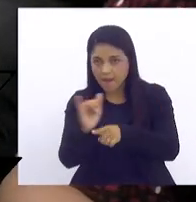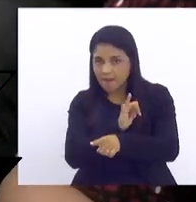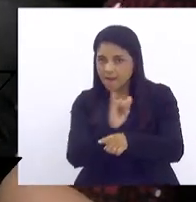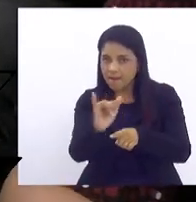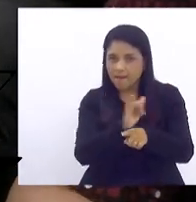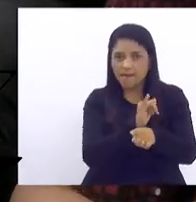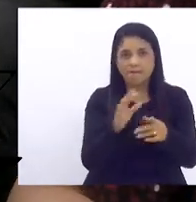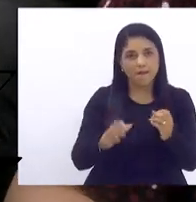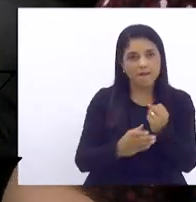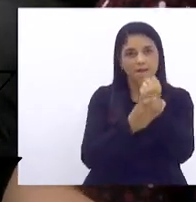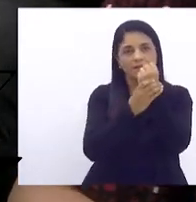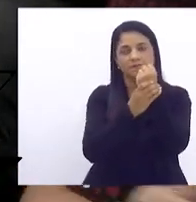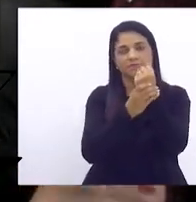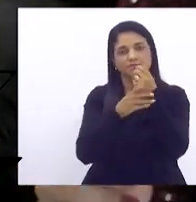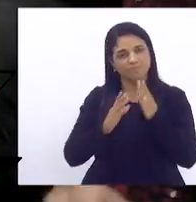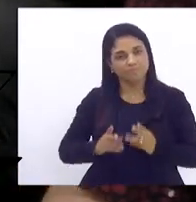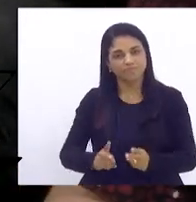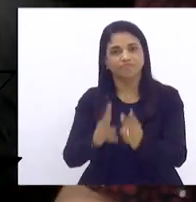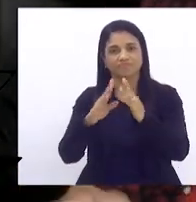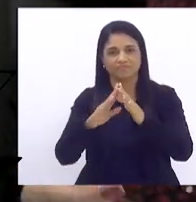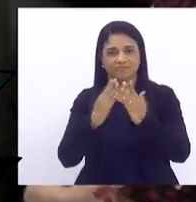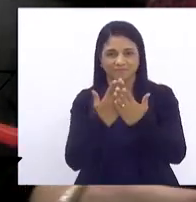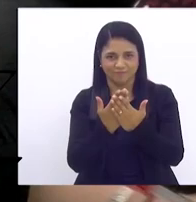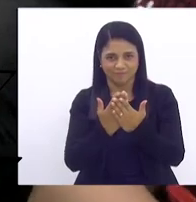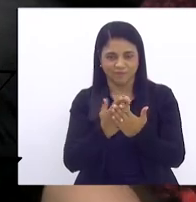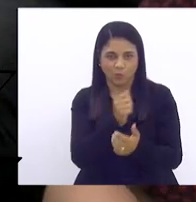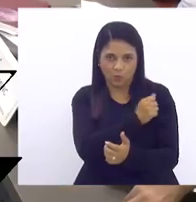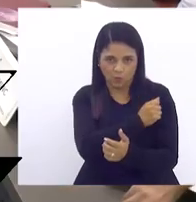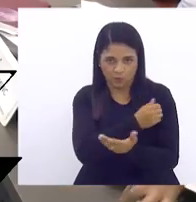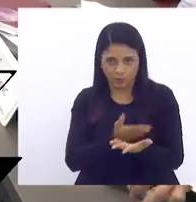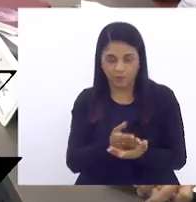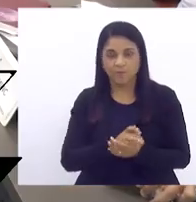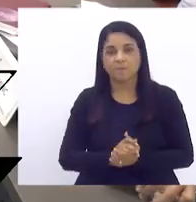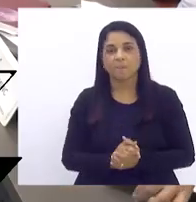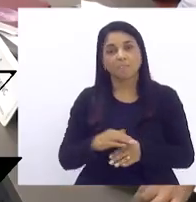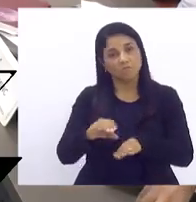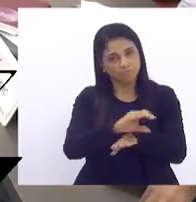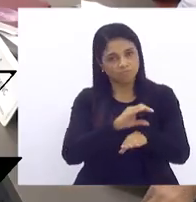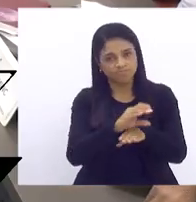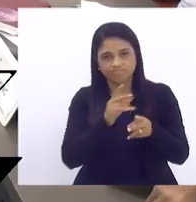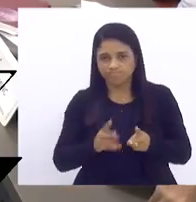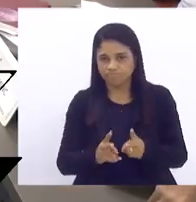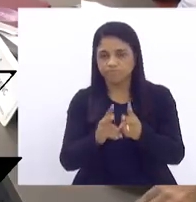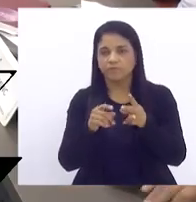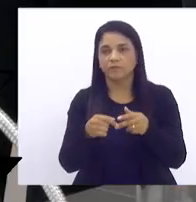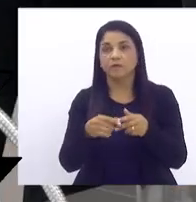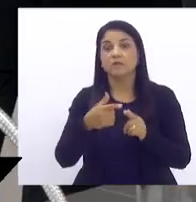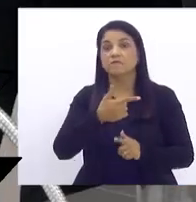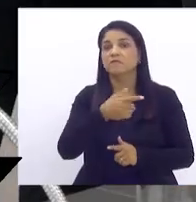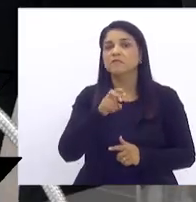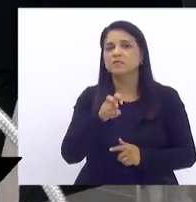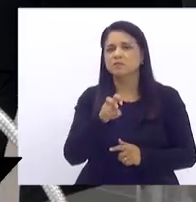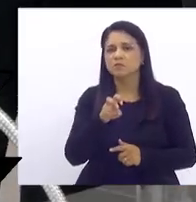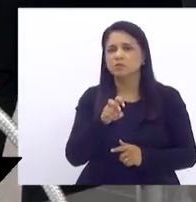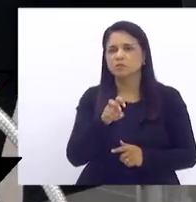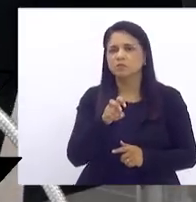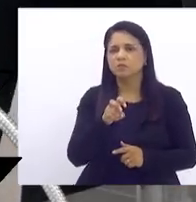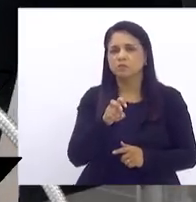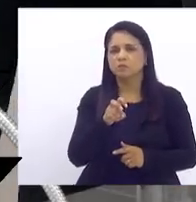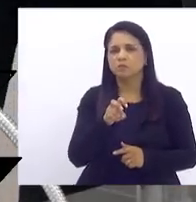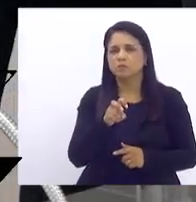para poder garantir. Então, eu acho que é diferente, vou manter a constitucionalidade. Perfeito. Então, vou chamar os trabalhos da ordem. É o 25 da pauta, deputado Vinícius Cozzolino? 23. Então,